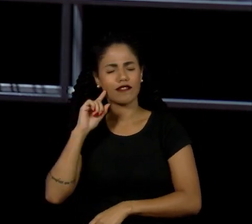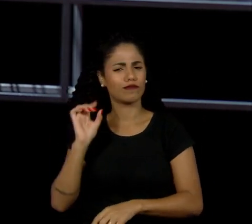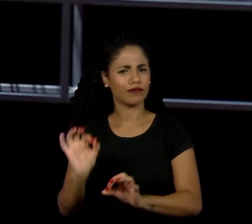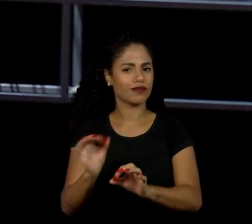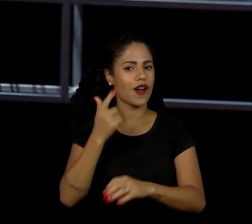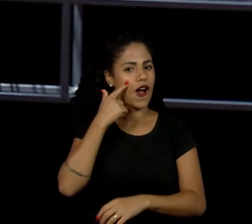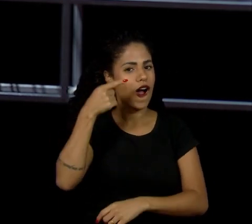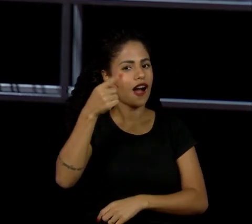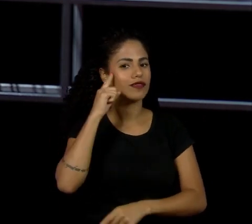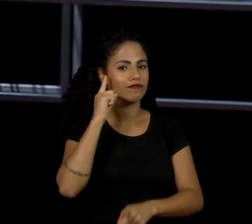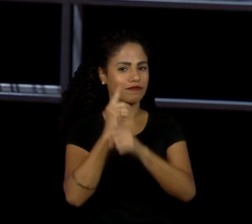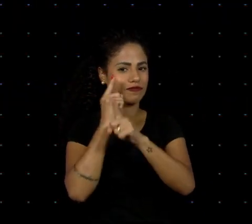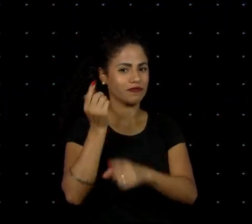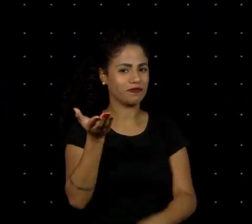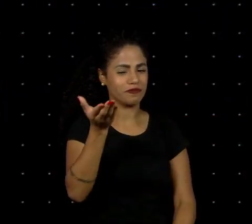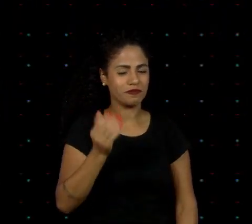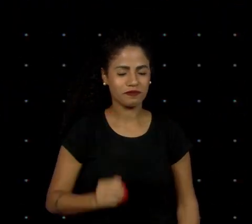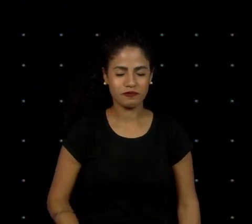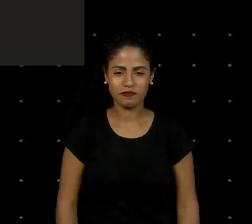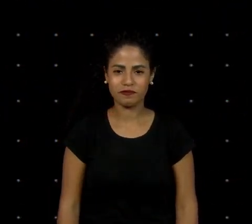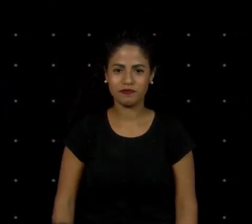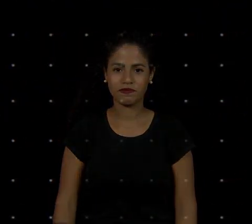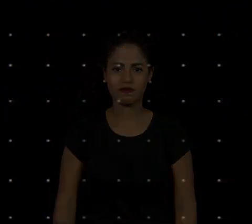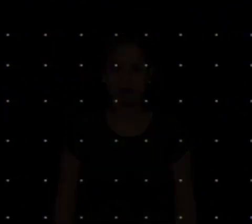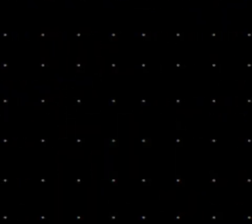E o resultado foi magnífico.